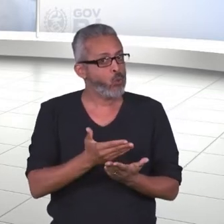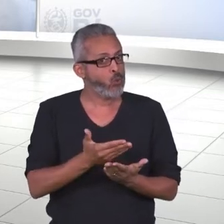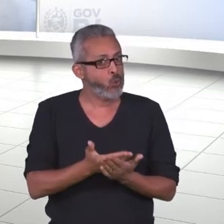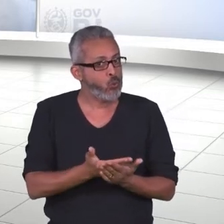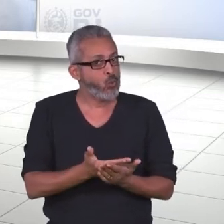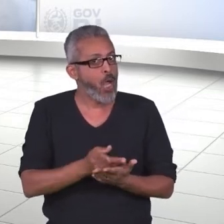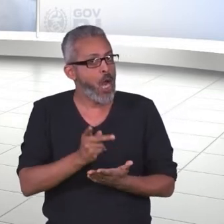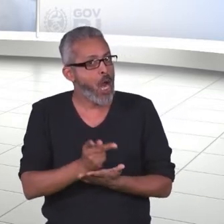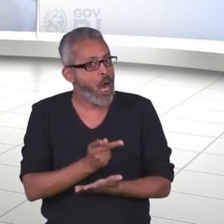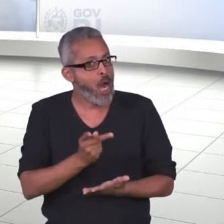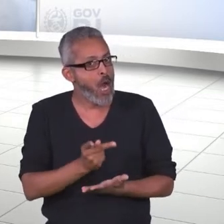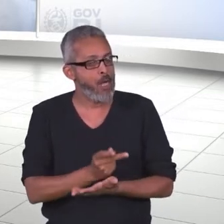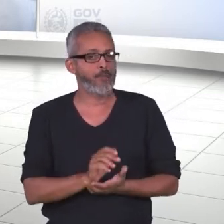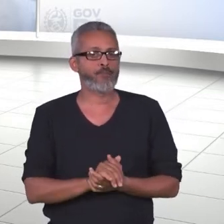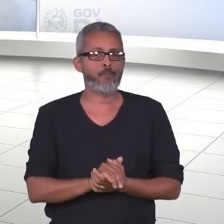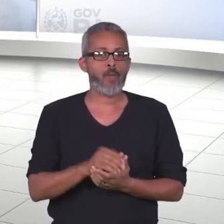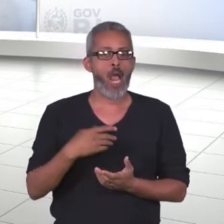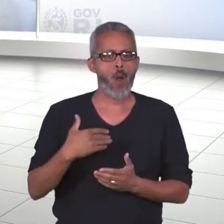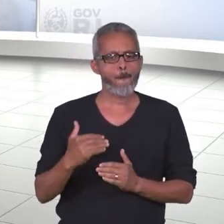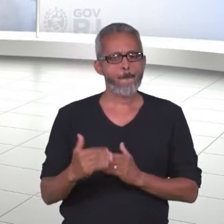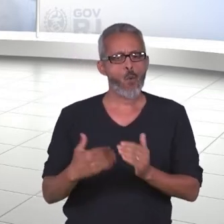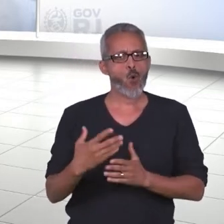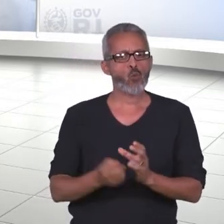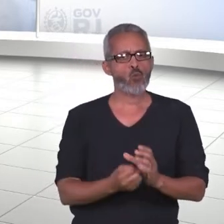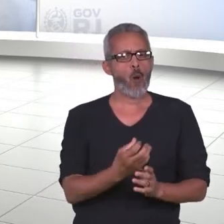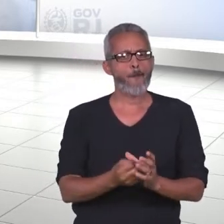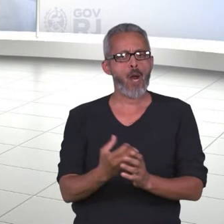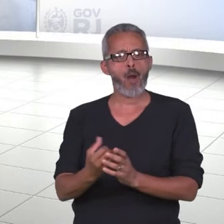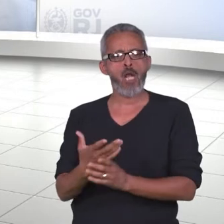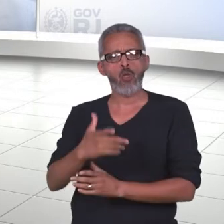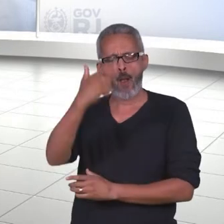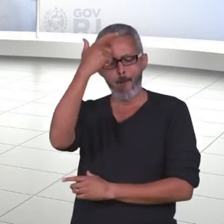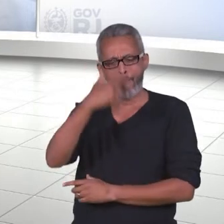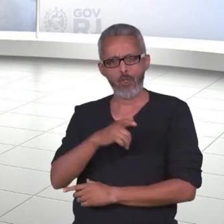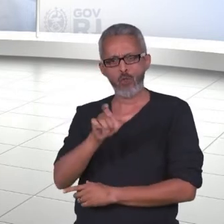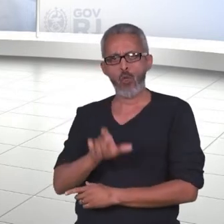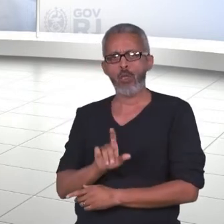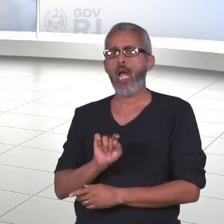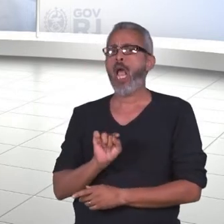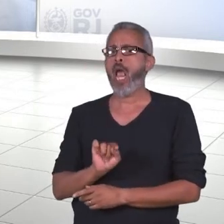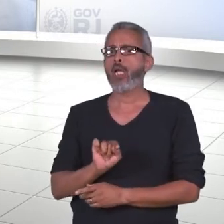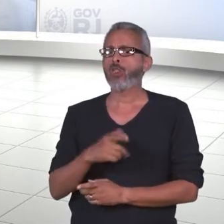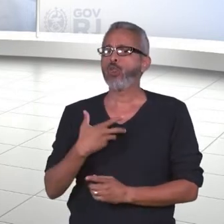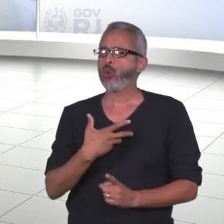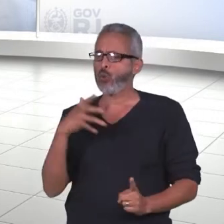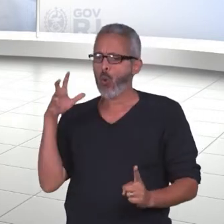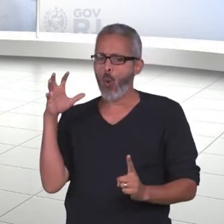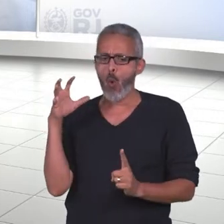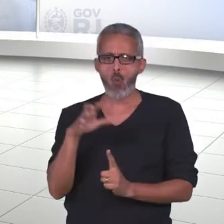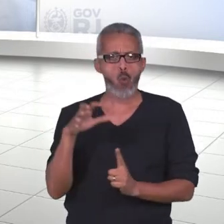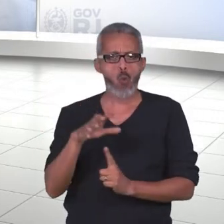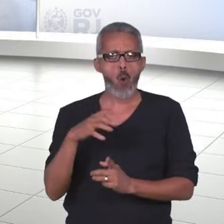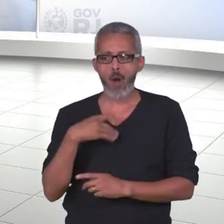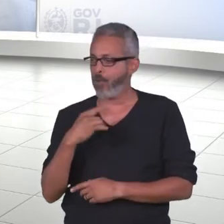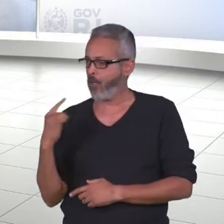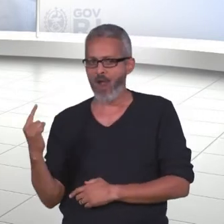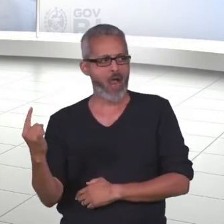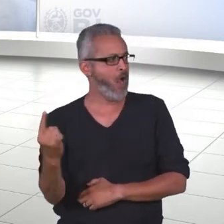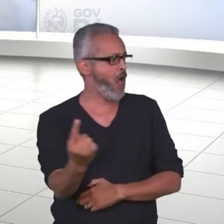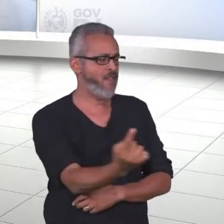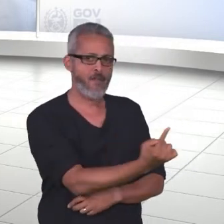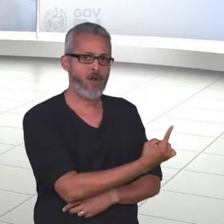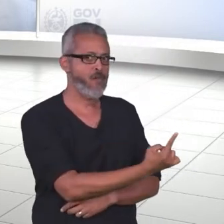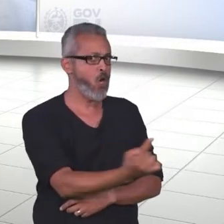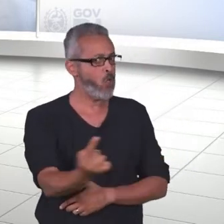interpretações equivocadas, já que o processo de criação de um artista é altamente influenciado pelo